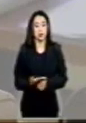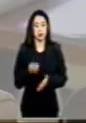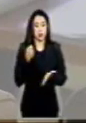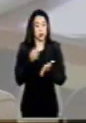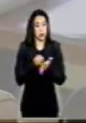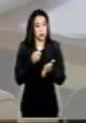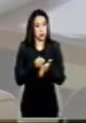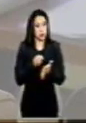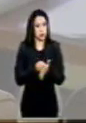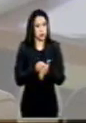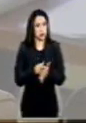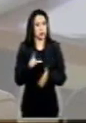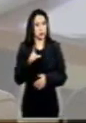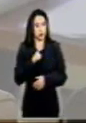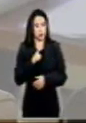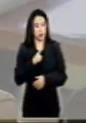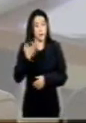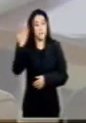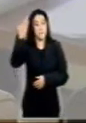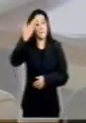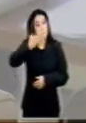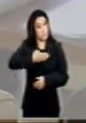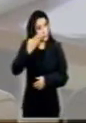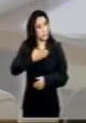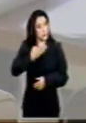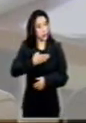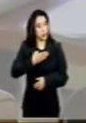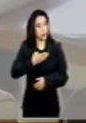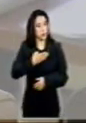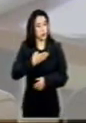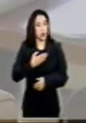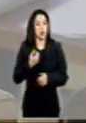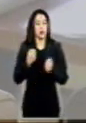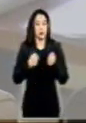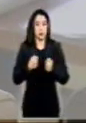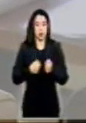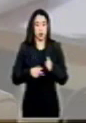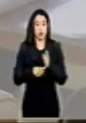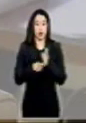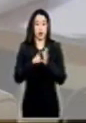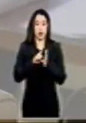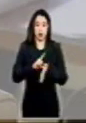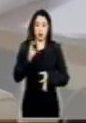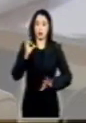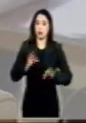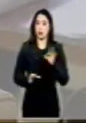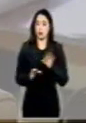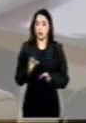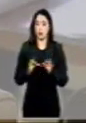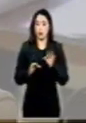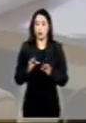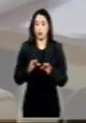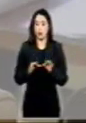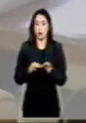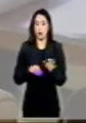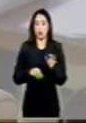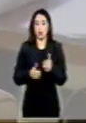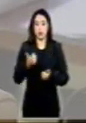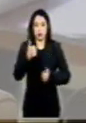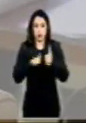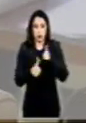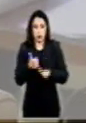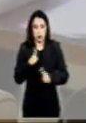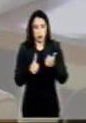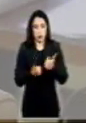que o meio de obtenção de prova submeta-se ao prévio crivo da Corte Constitucional não encontra sustentação